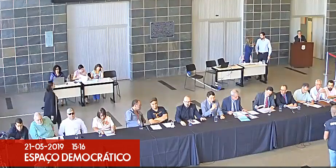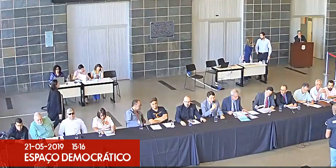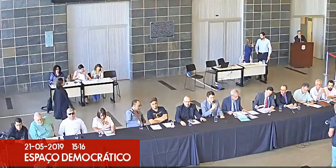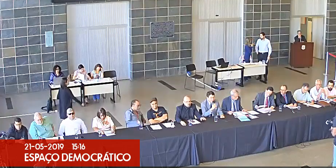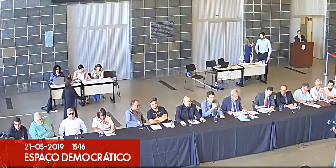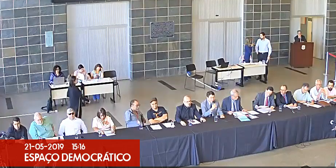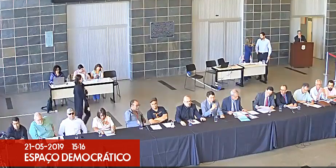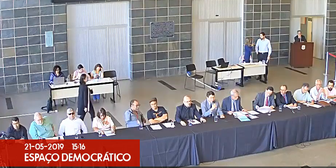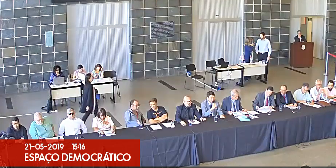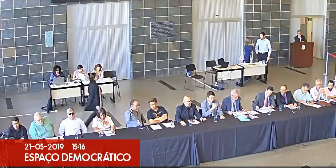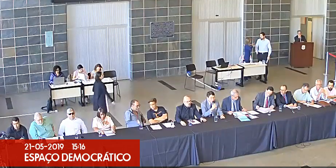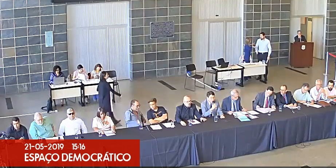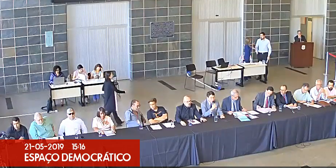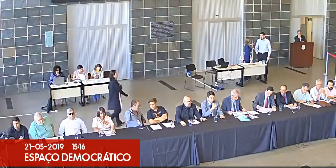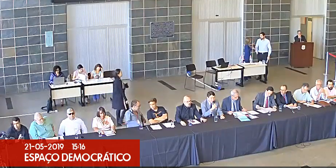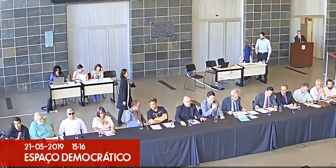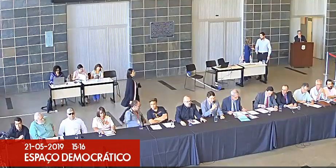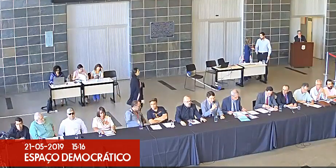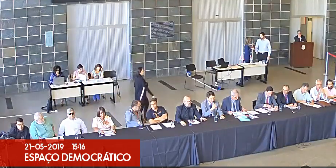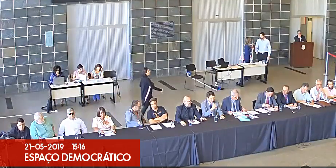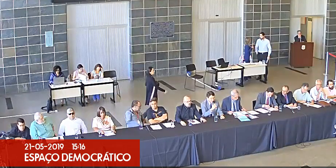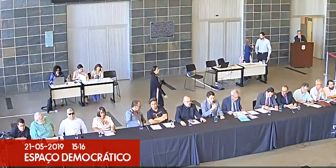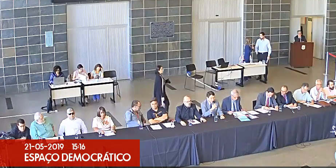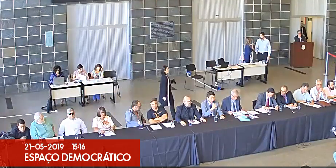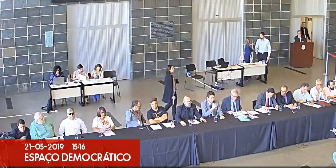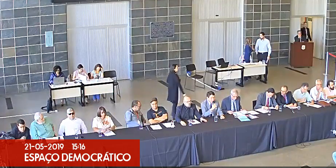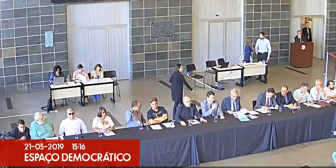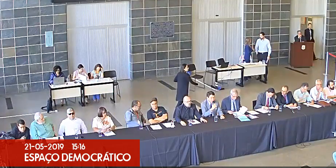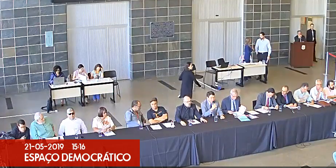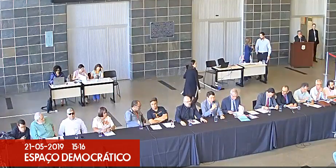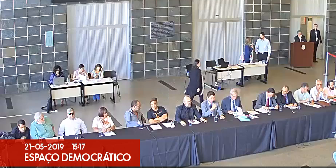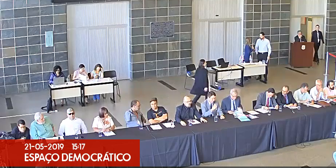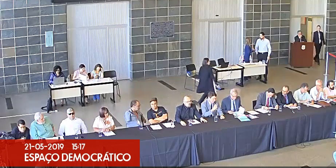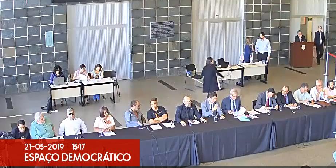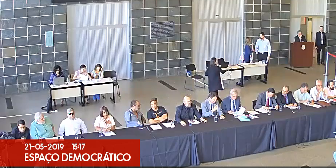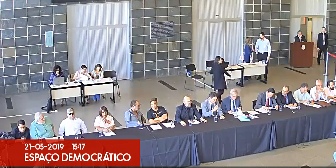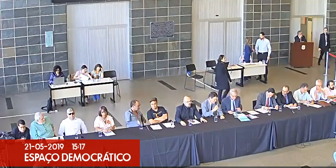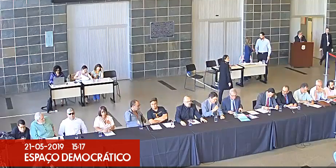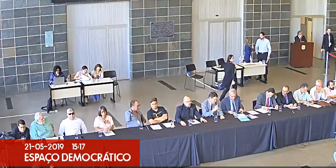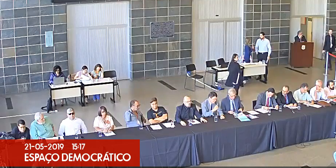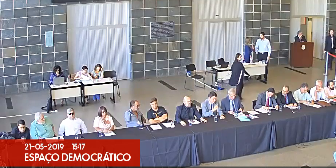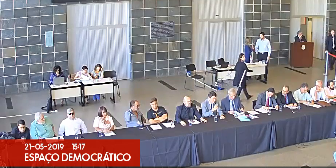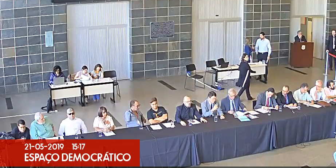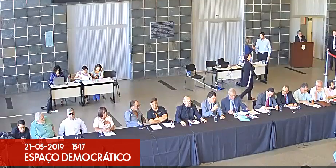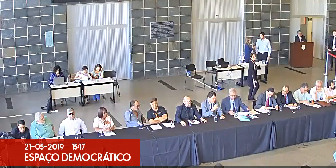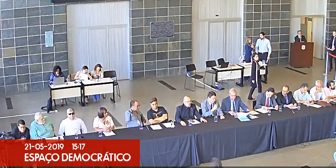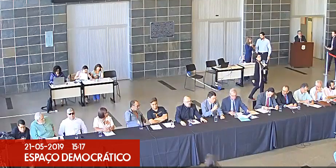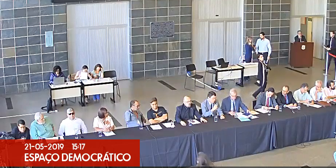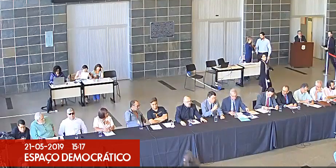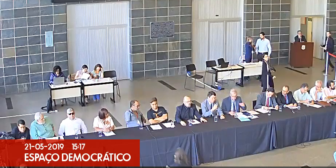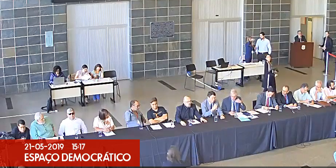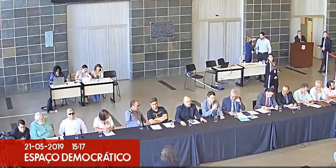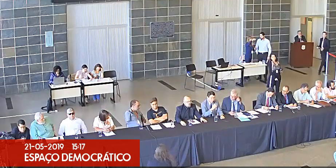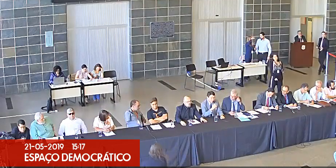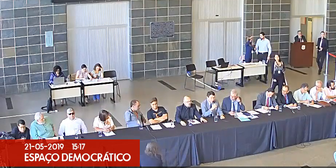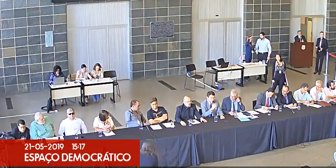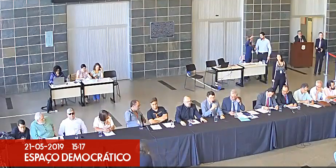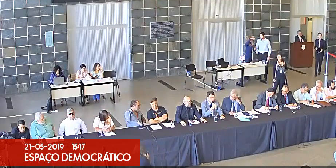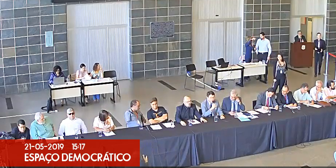forma de que elas sejam cumpridas nós não estamos aqui Deputado Betão pedindo favor nenhum